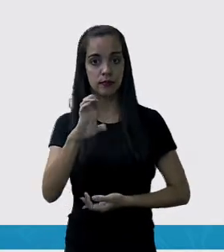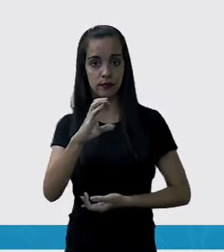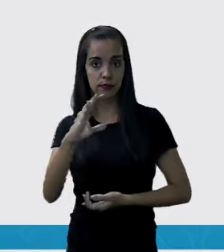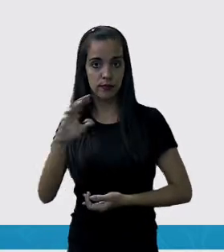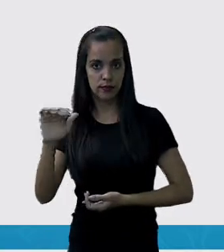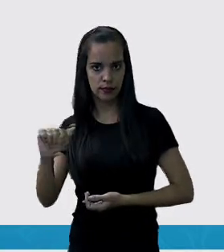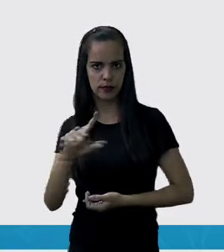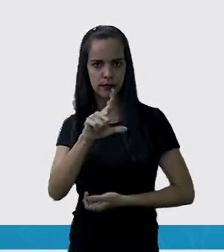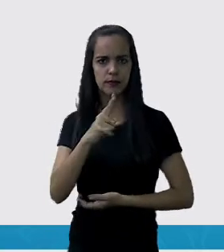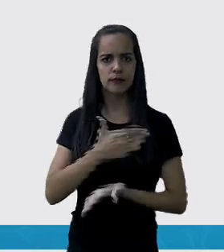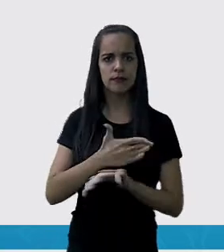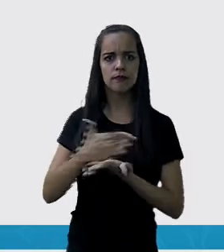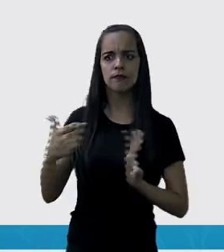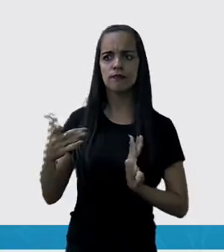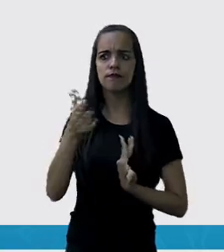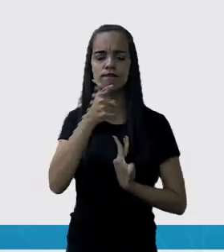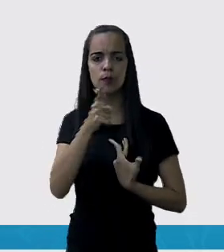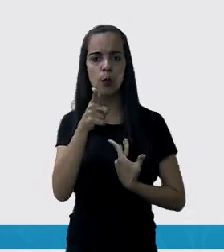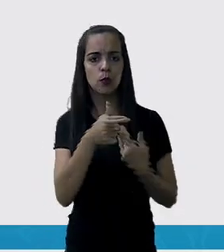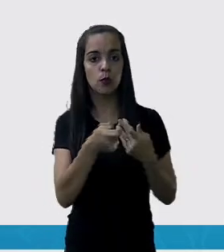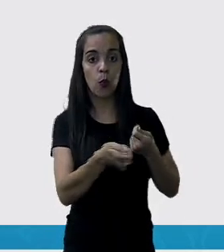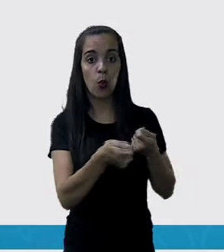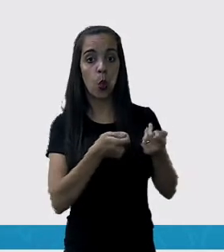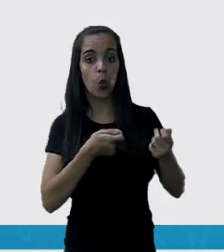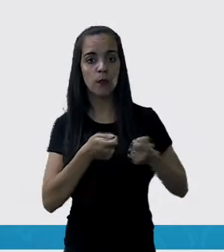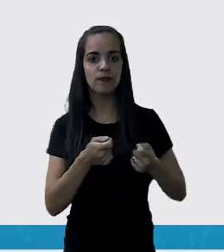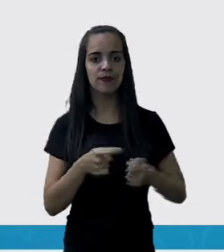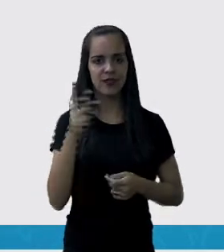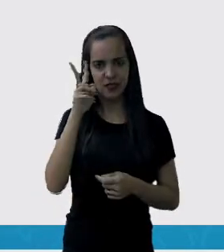SECA, que, lembra?